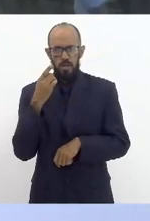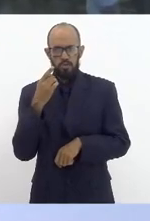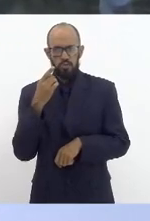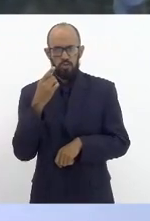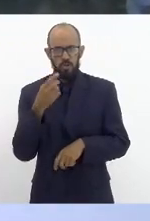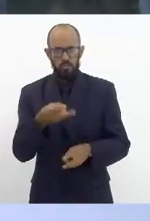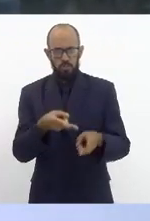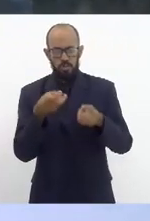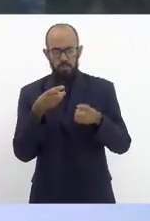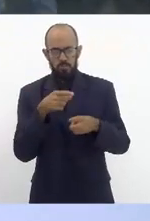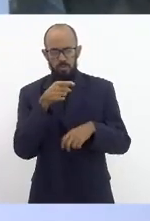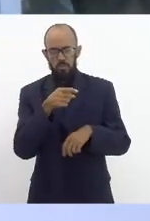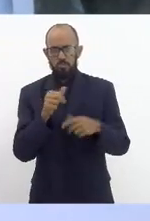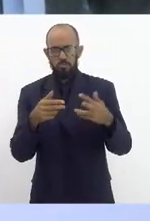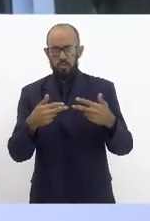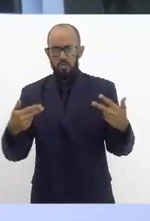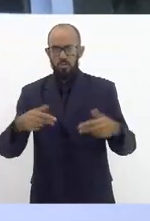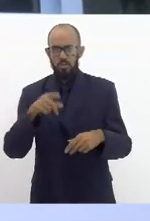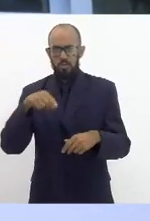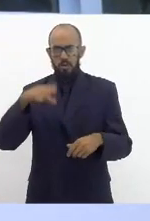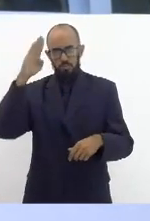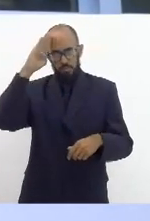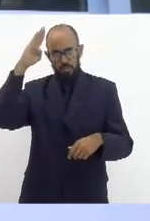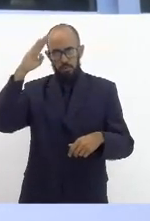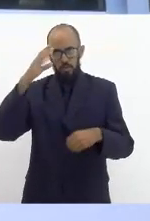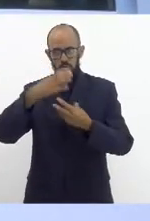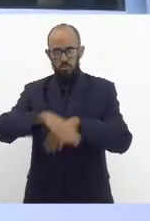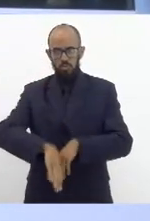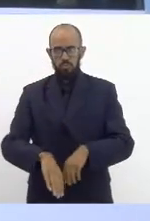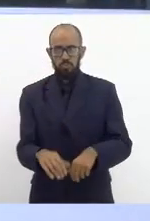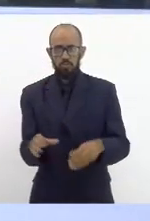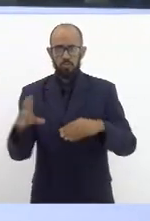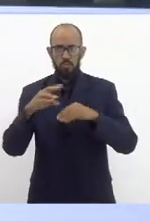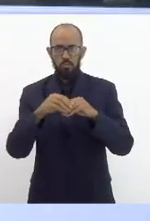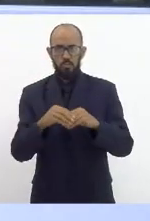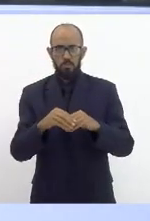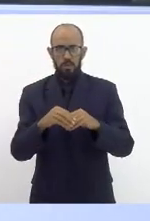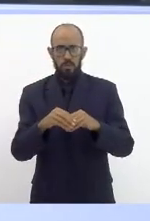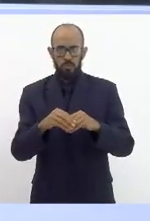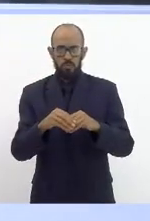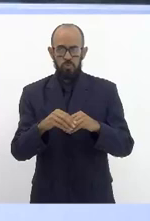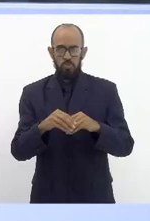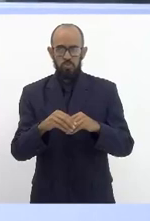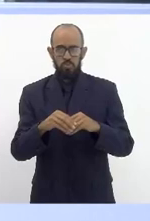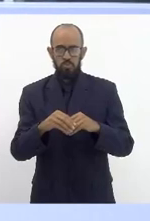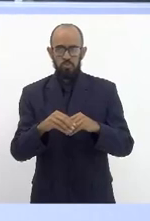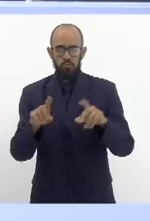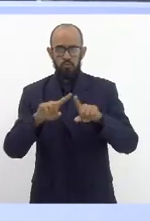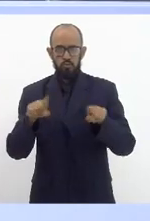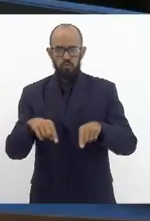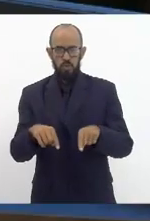de uma questão prioritária para o Rio de Janeiro, que é o concurso público e o acréscimo do efetivo da Polícia Civil do Estado do Rio de Janeiro.